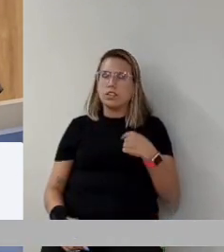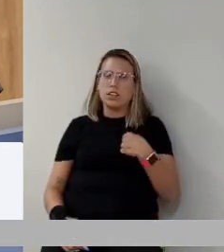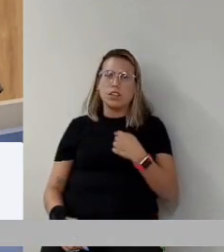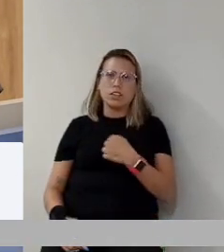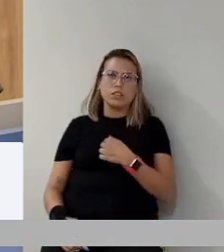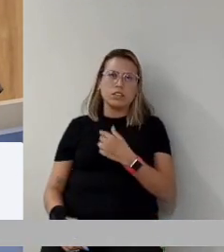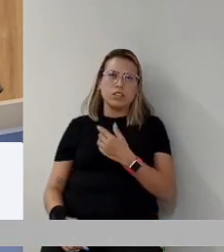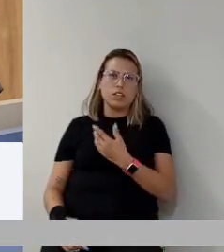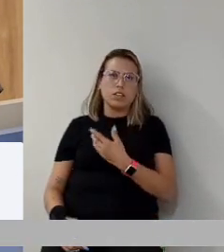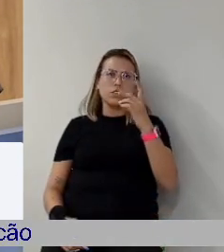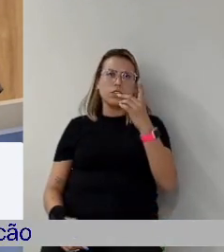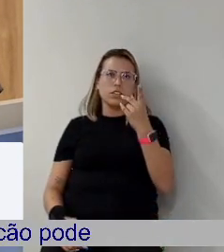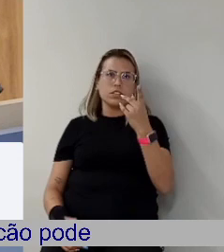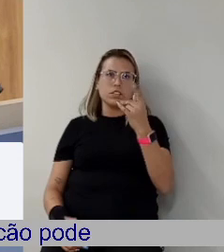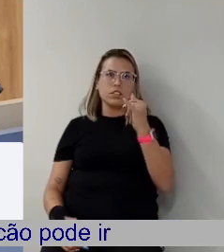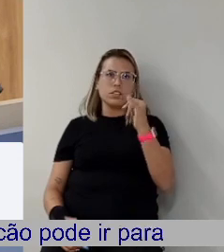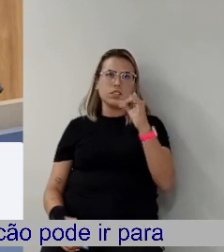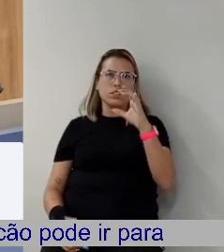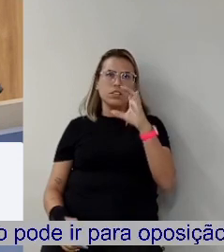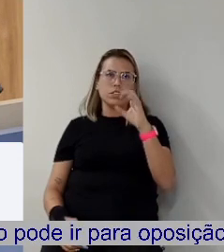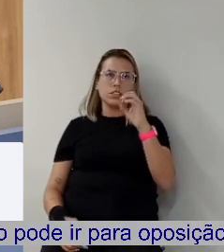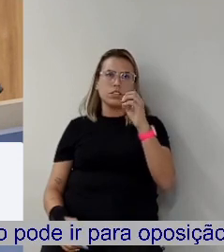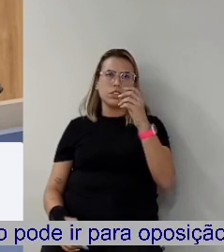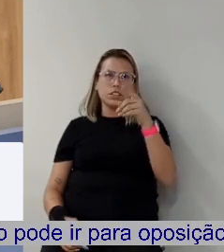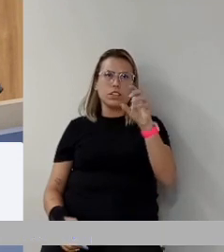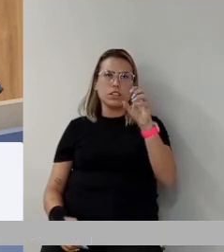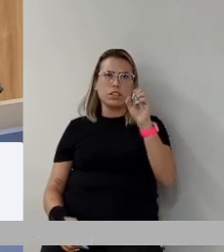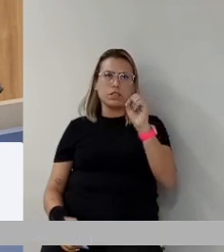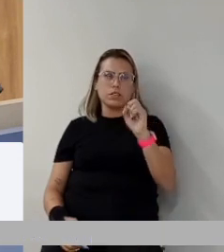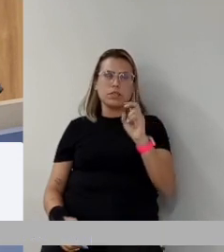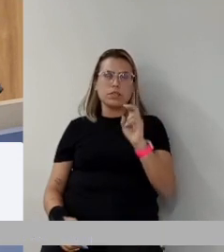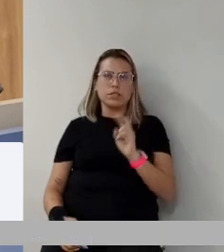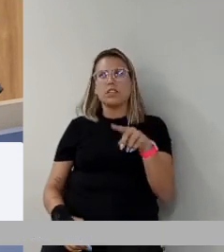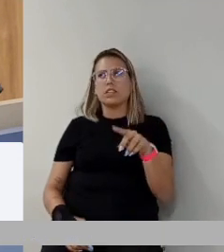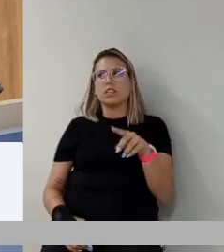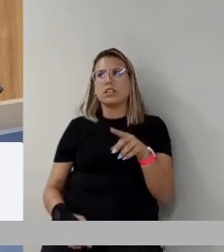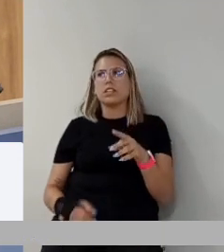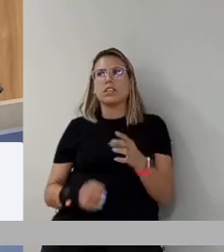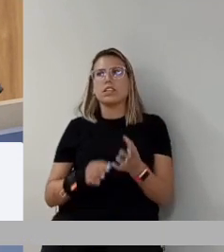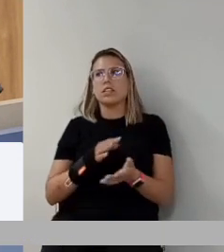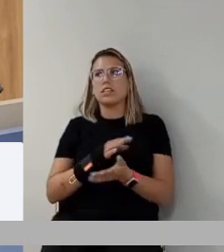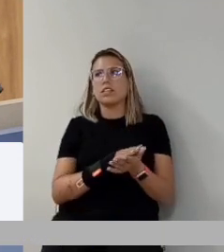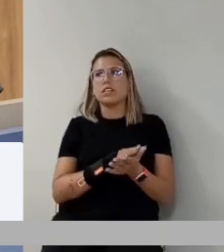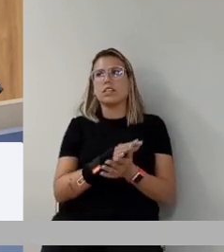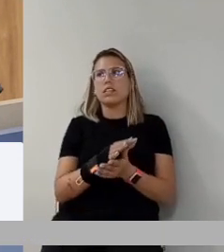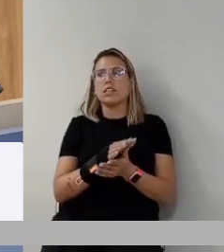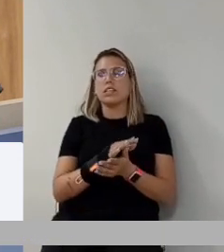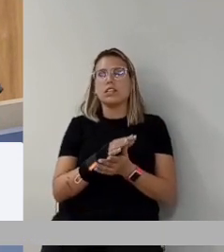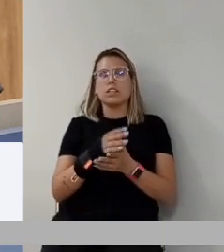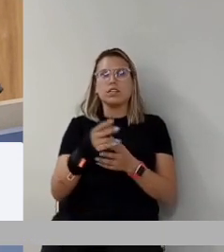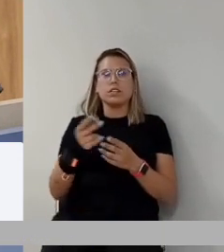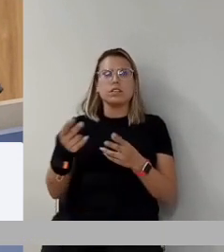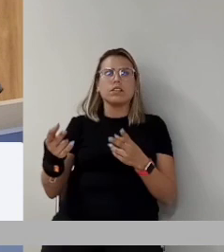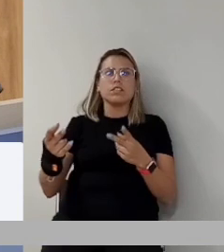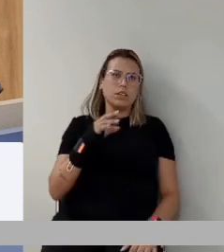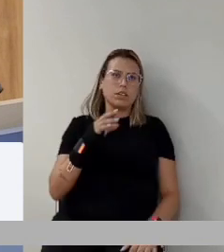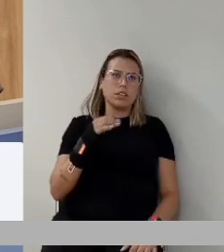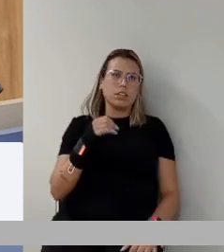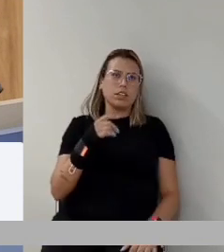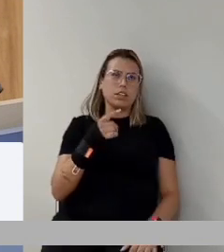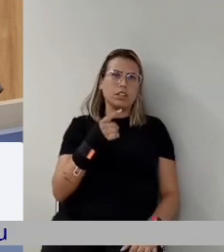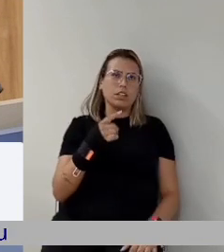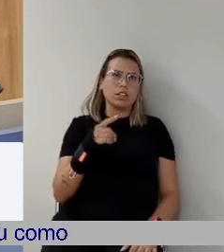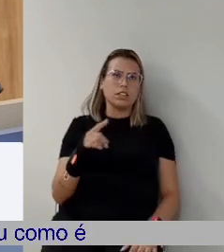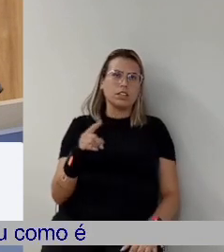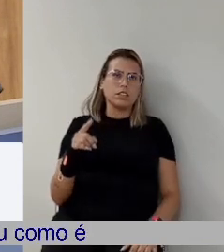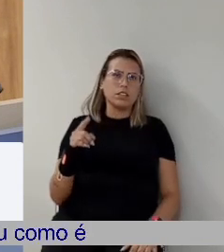nosso amigo Chicão pode ir para oposição mas aí ninguém da Oposição não pode vir paraa situação né você v como é